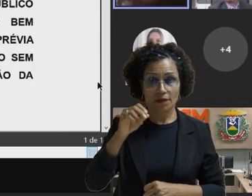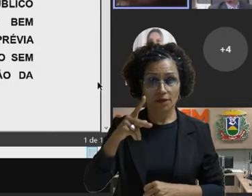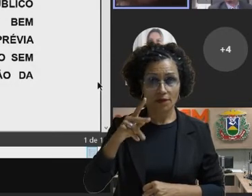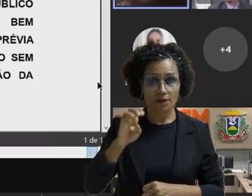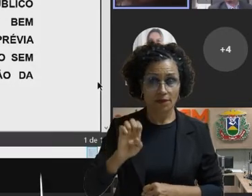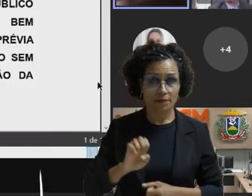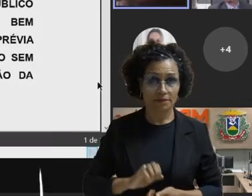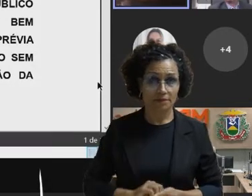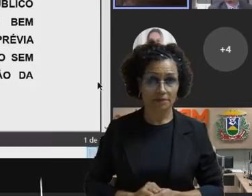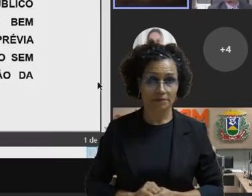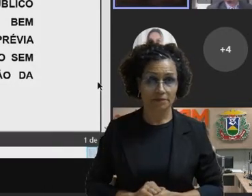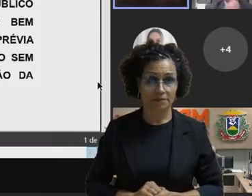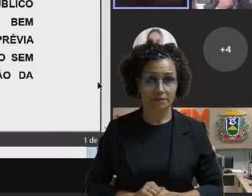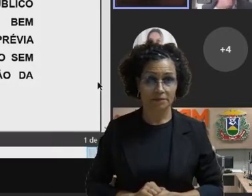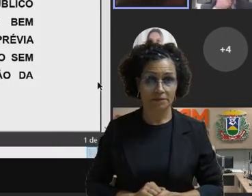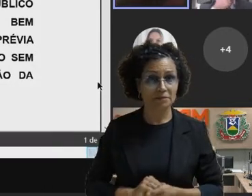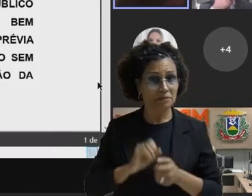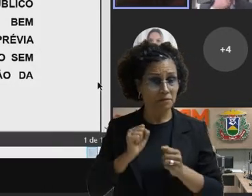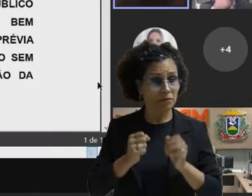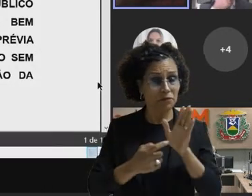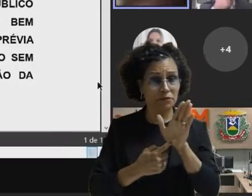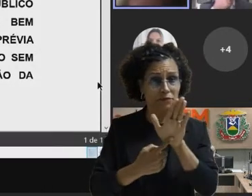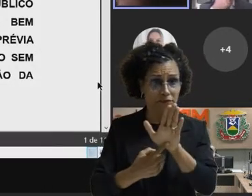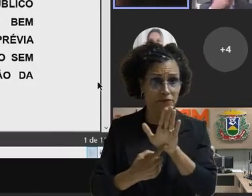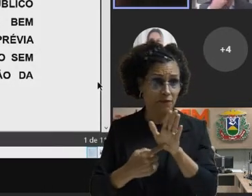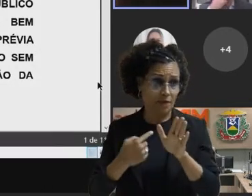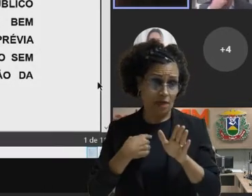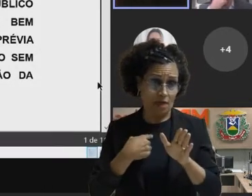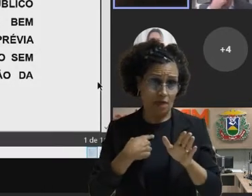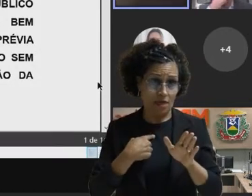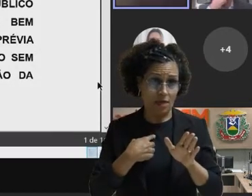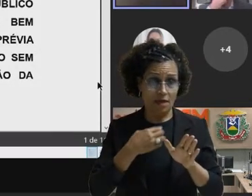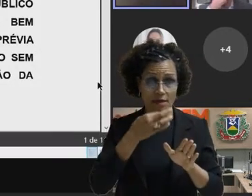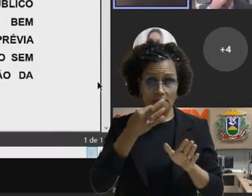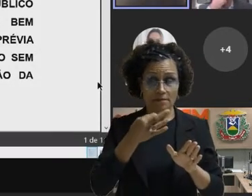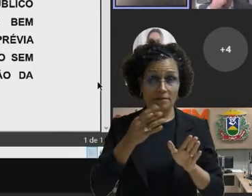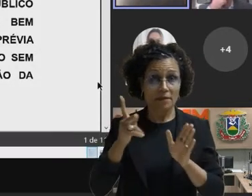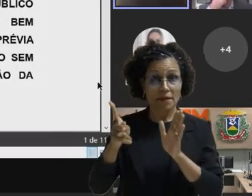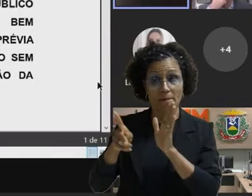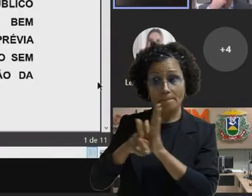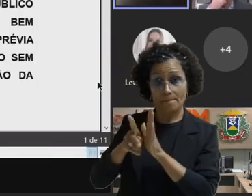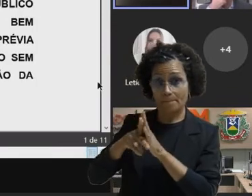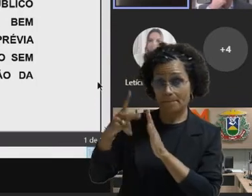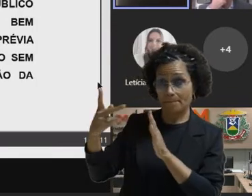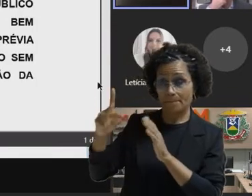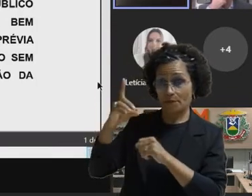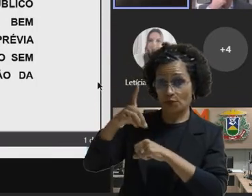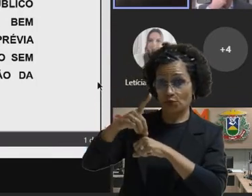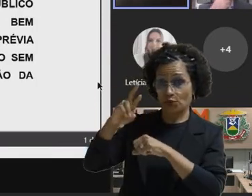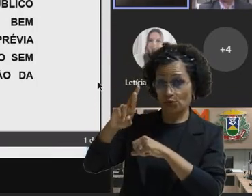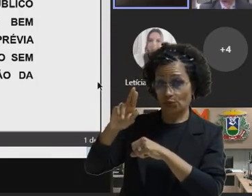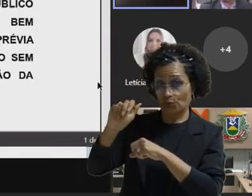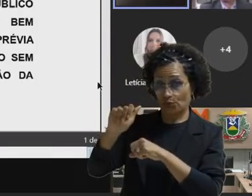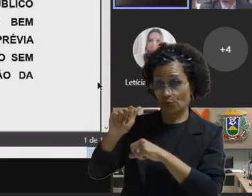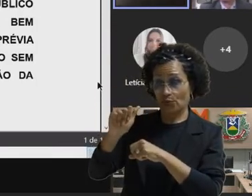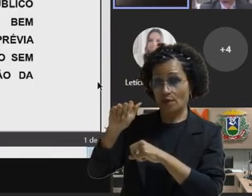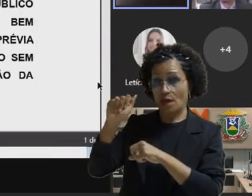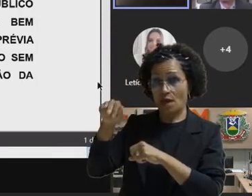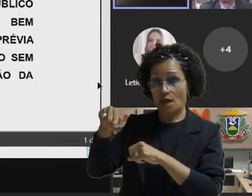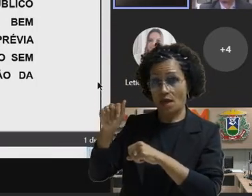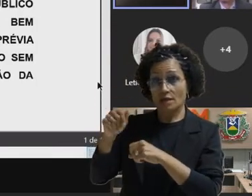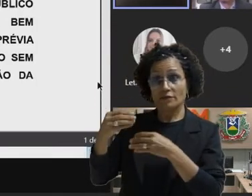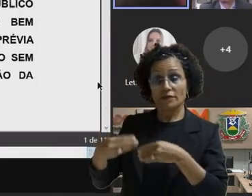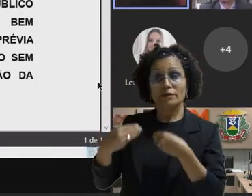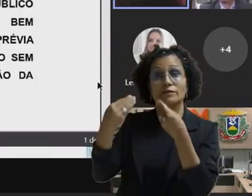Doutor Hélio. Olha, a própria doutora Ana diz que essa doação